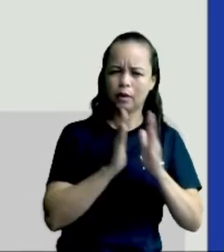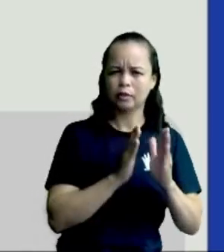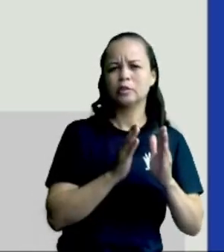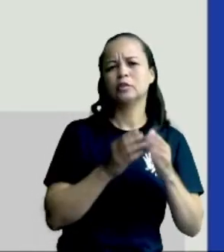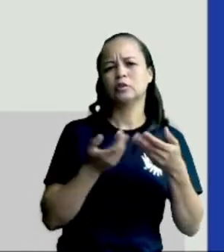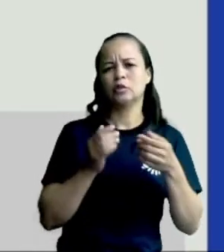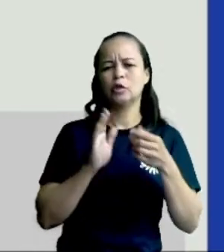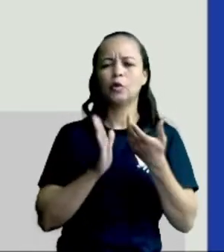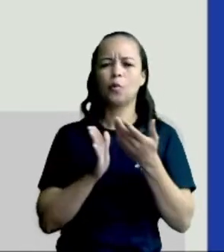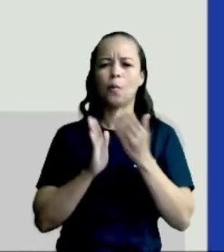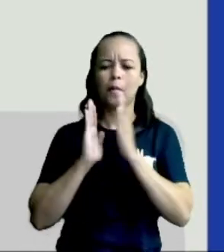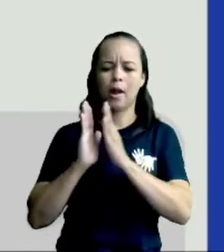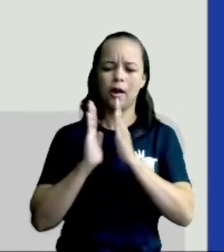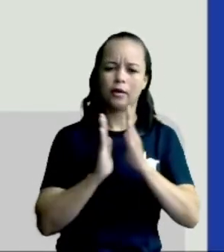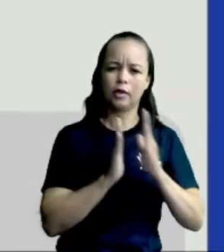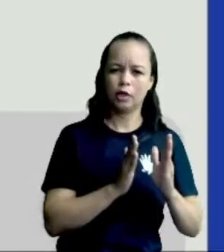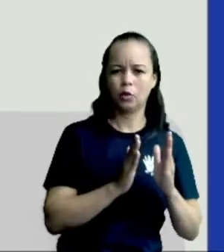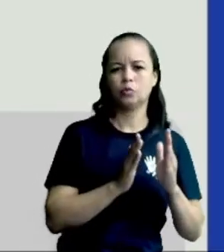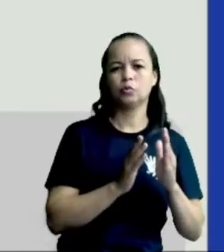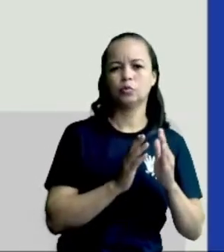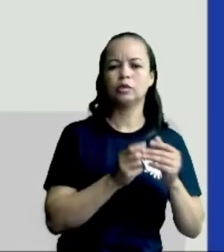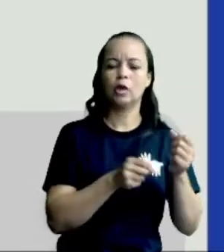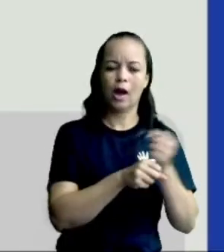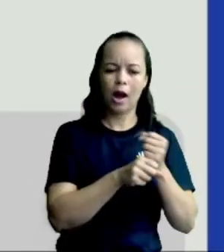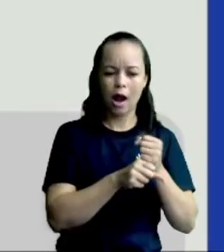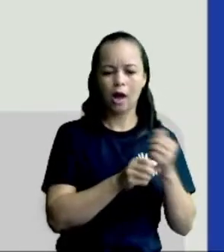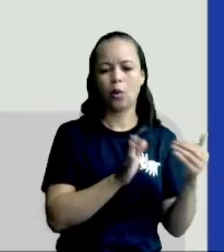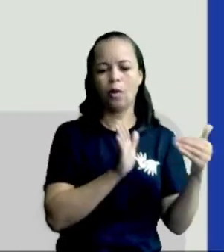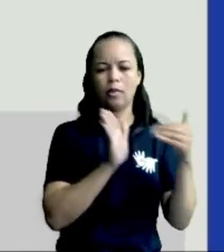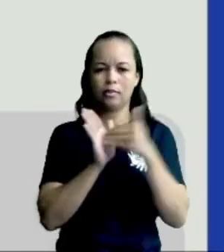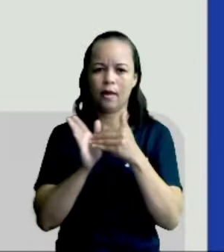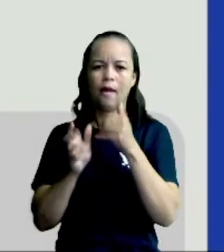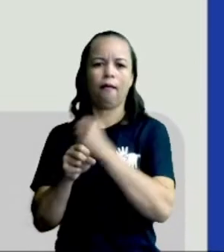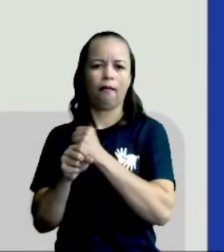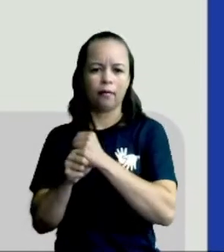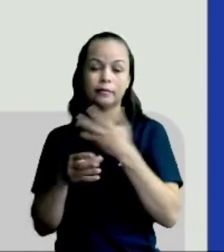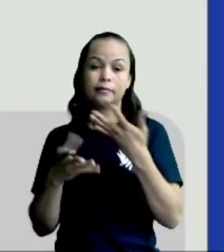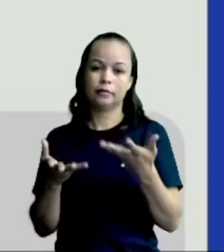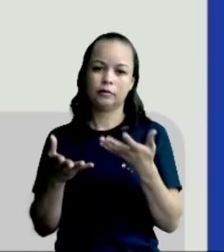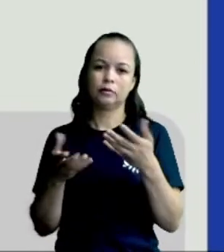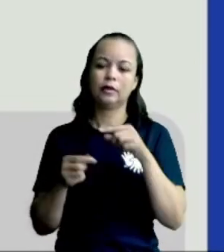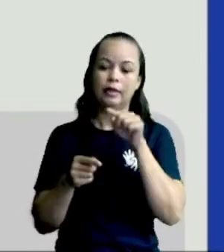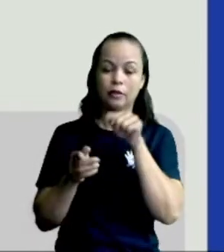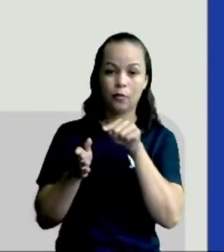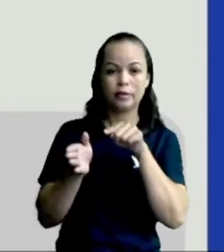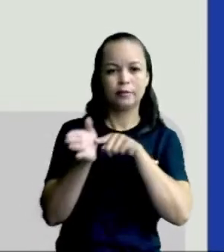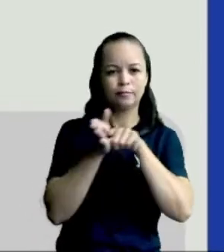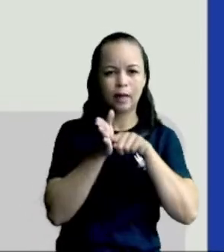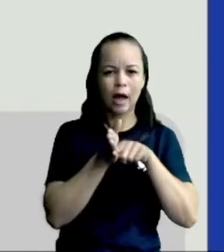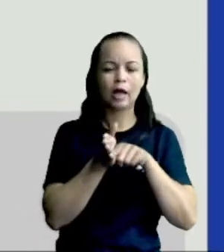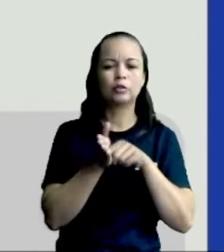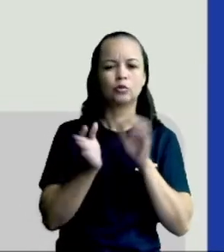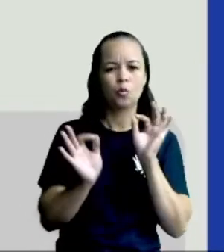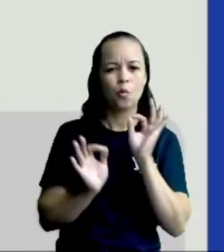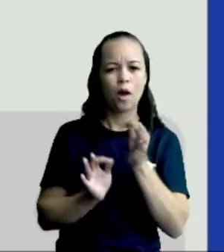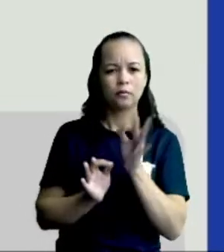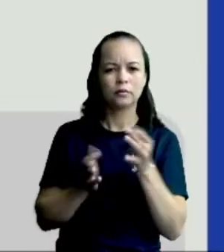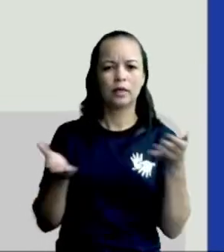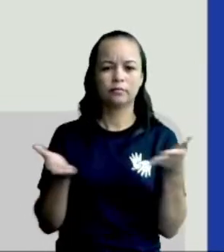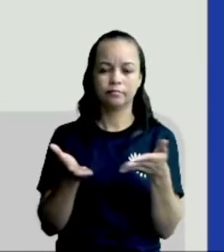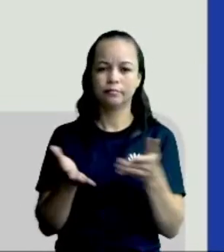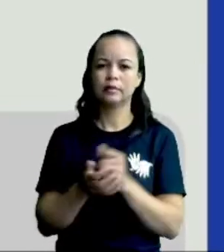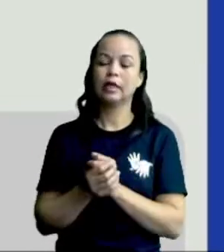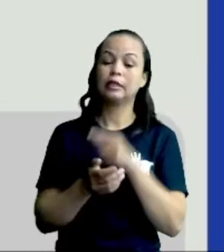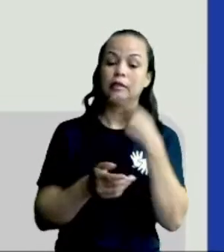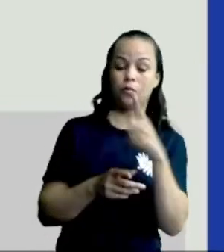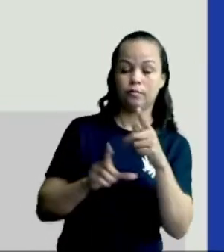determinado ano até determinado ano. Esse é um dos gráficos mais atualizados, tá certo? Então, esse gráfico, ele é